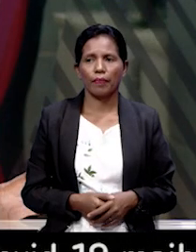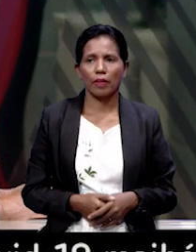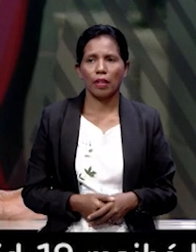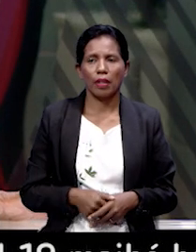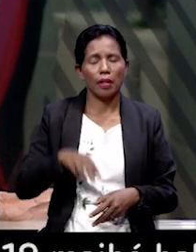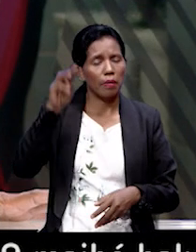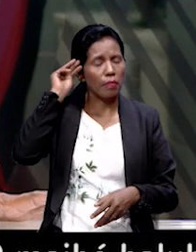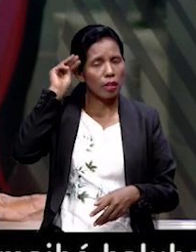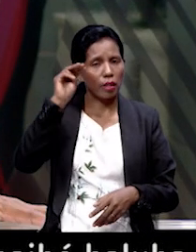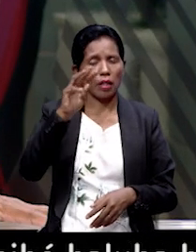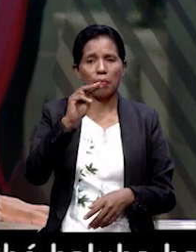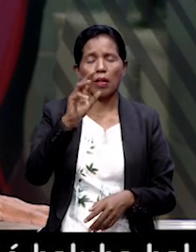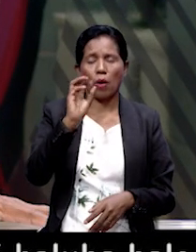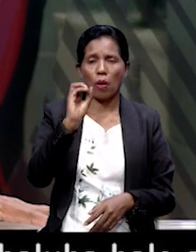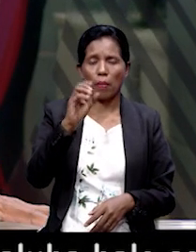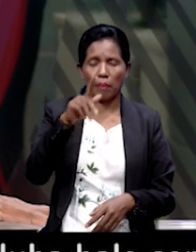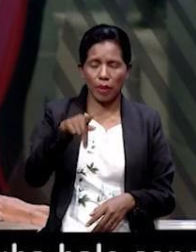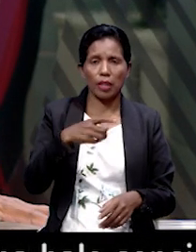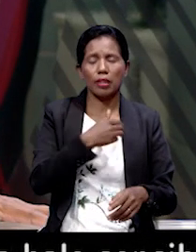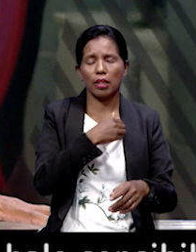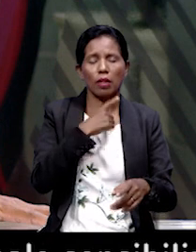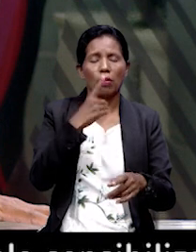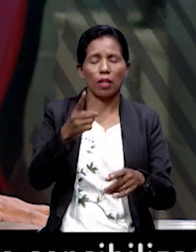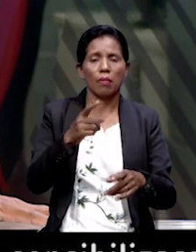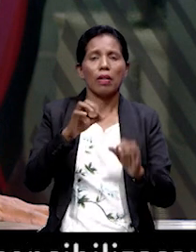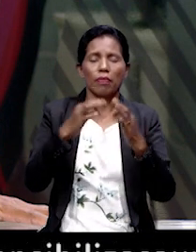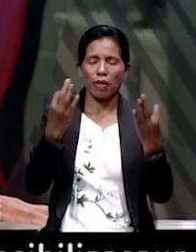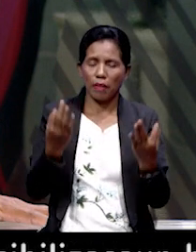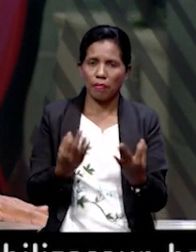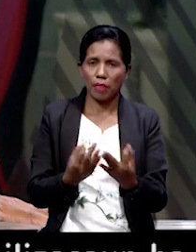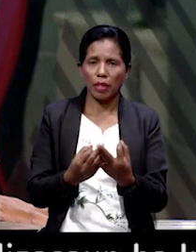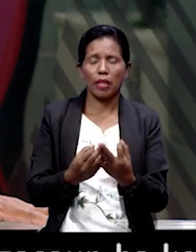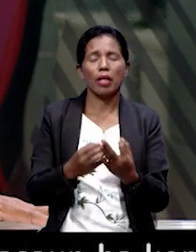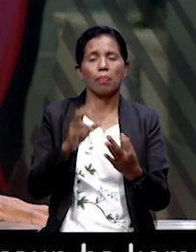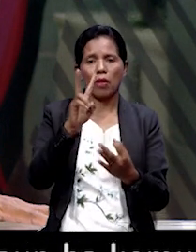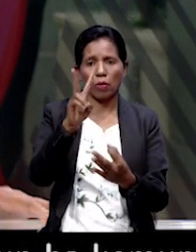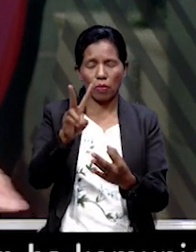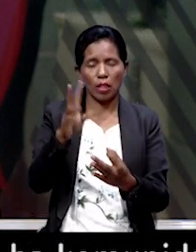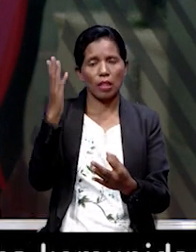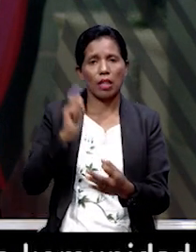Ministério de Obras Públicas se dá com compensação completa para a família uma canhrua e a Tacitolo.